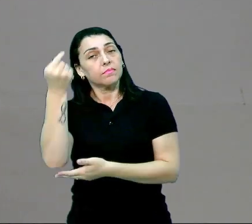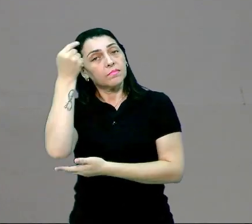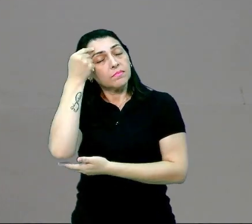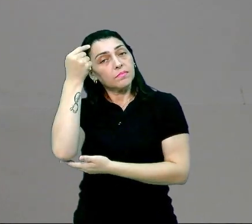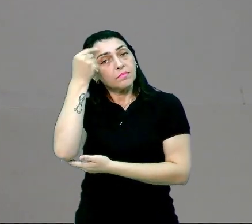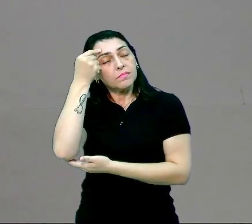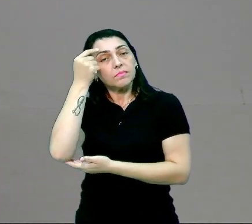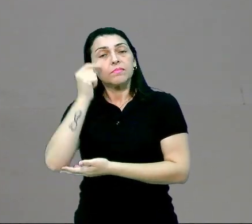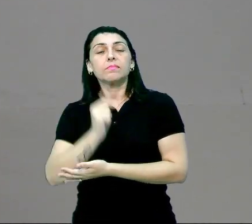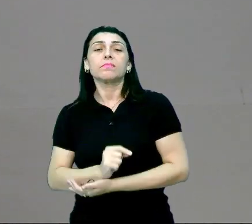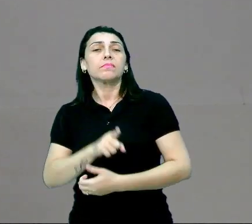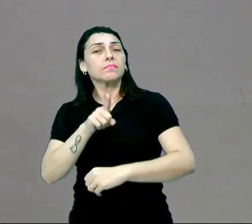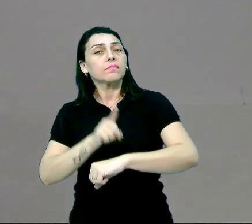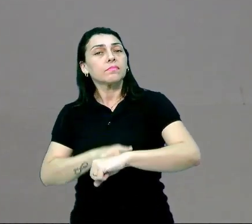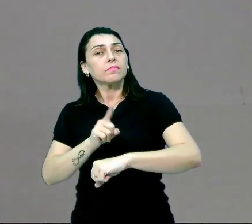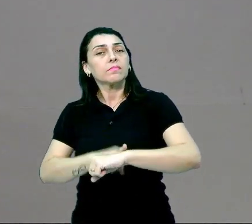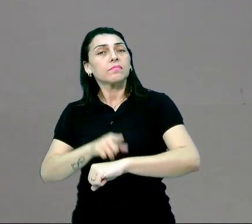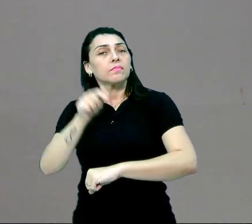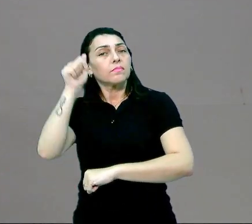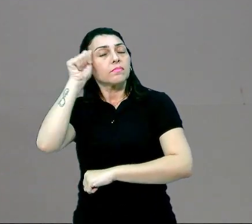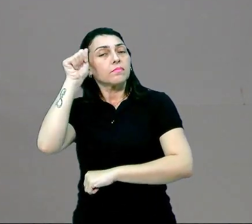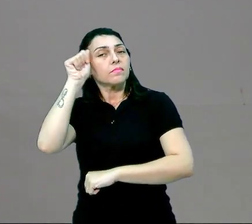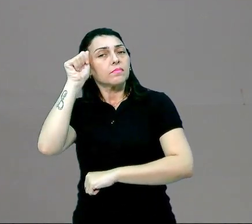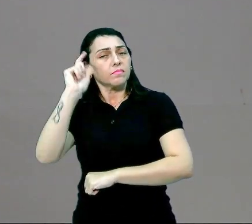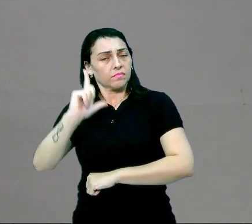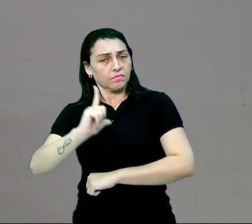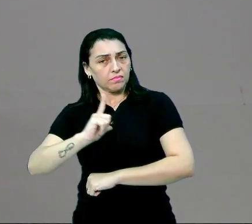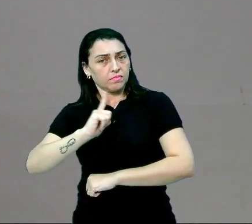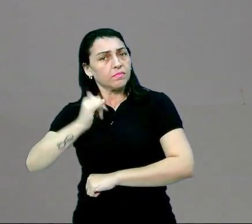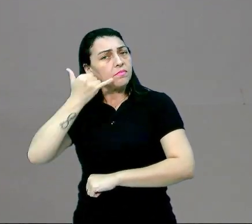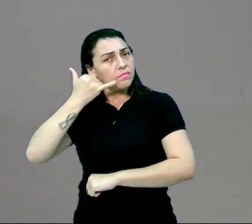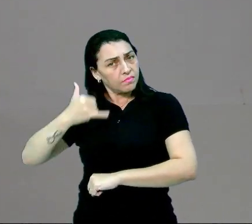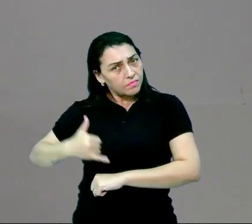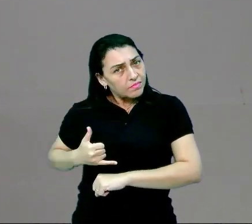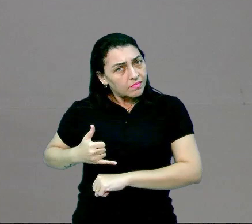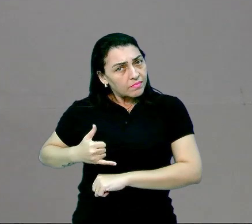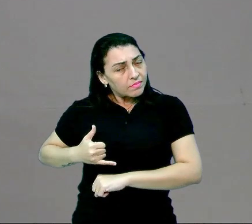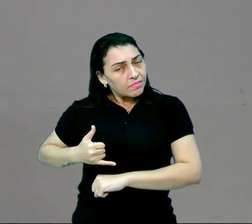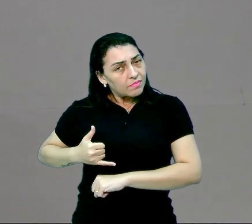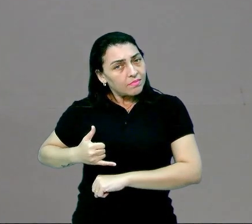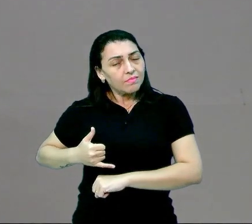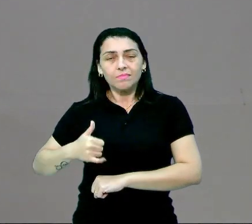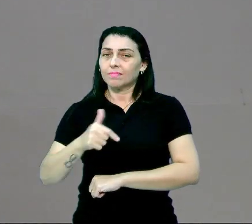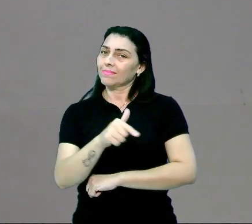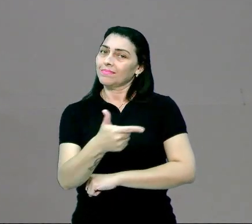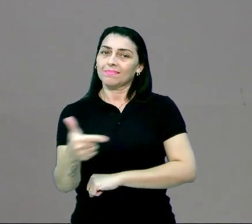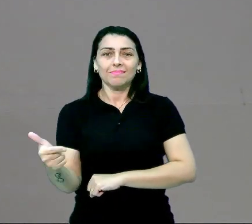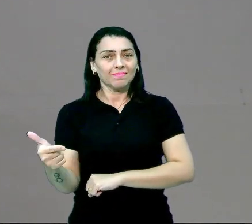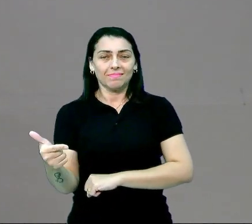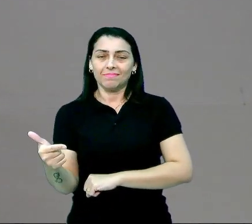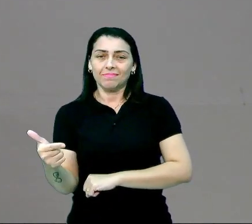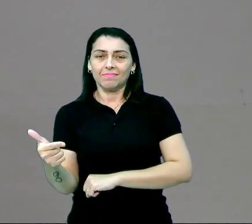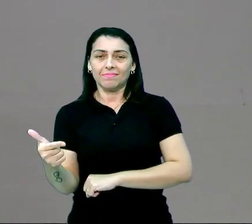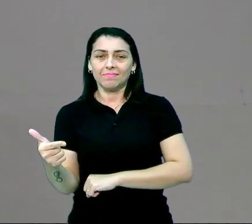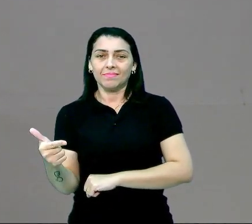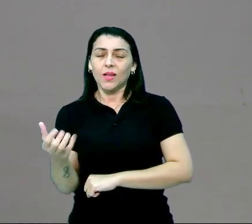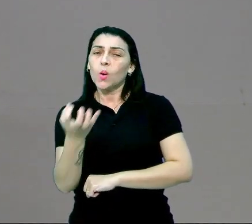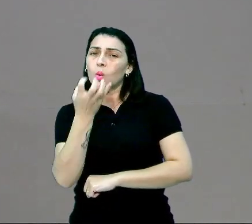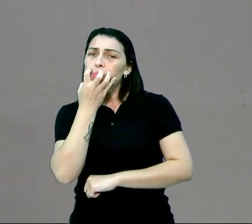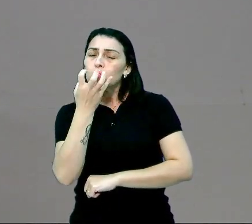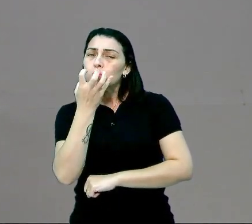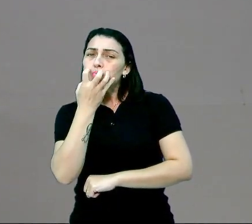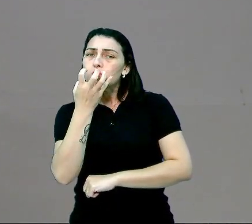pensar o seguinte: na época de Adão, havia o telefone celular? Não havia. O